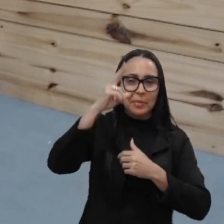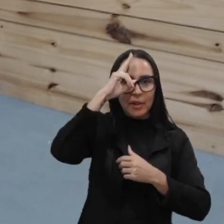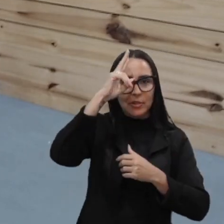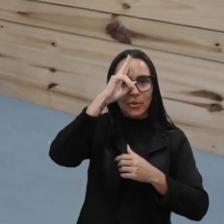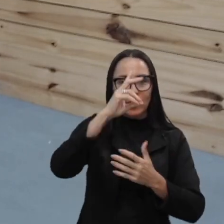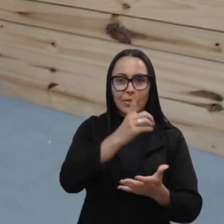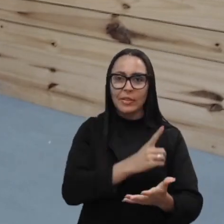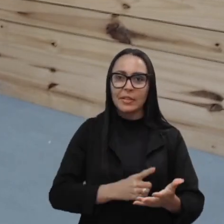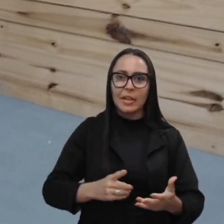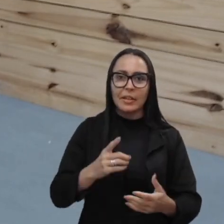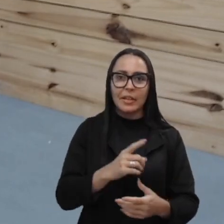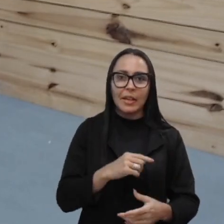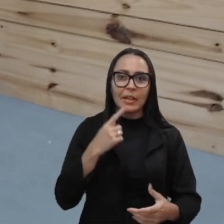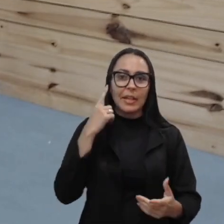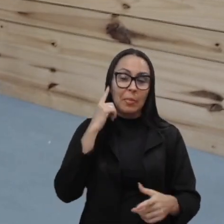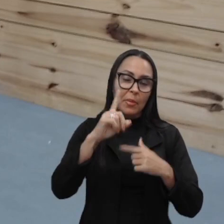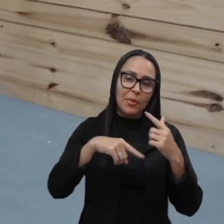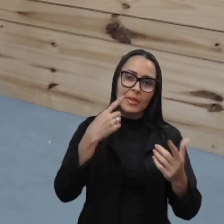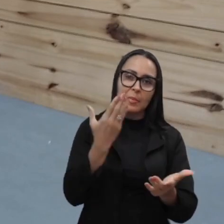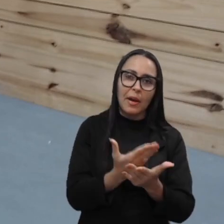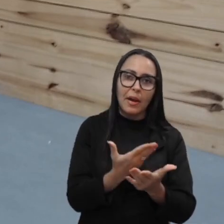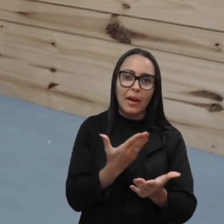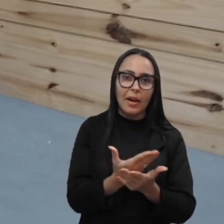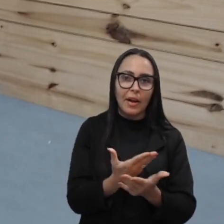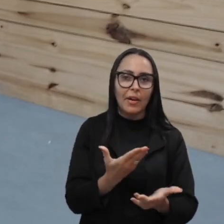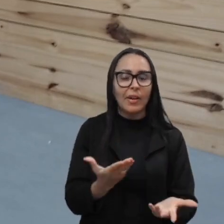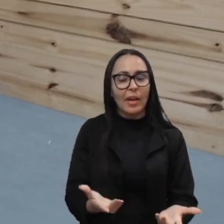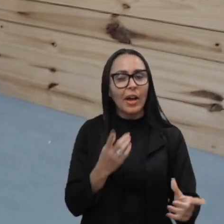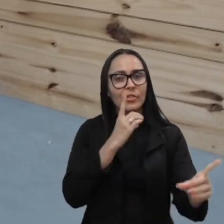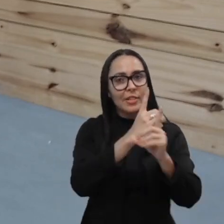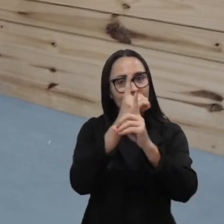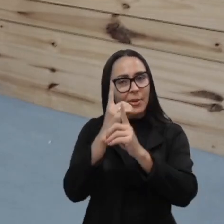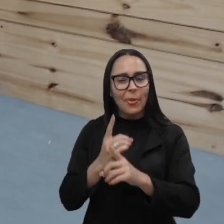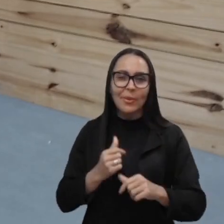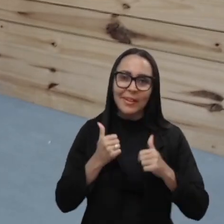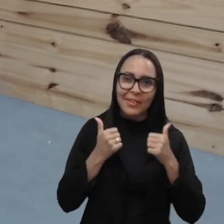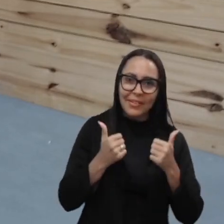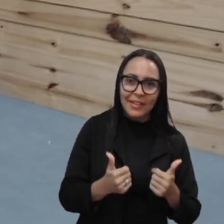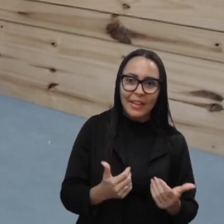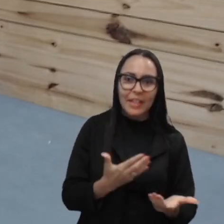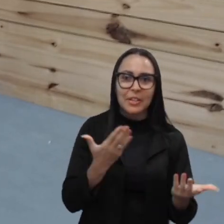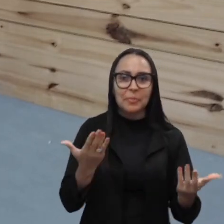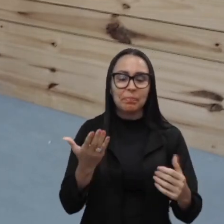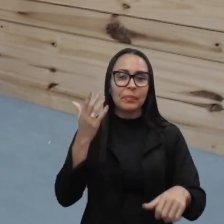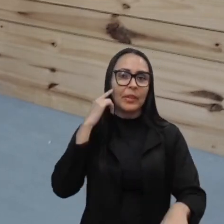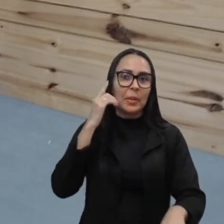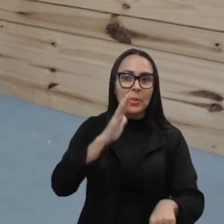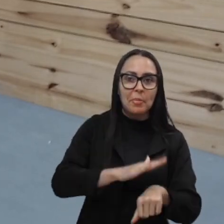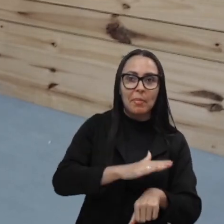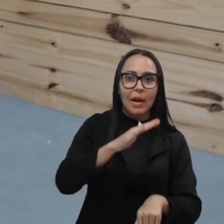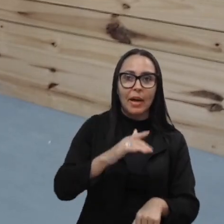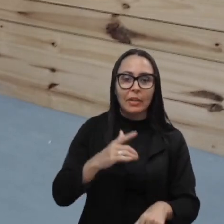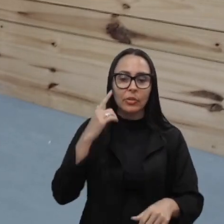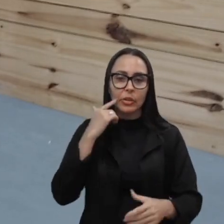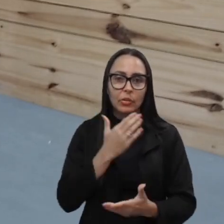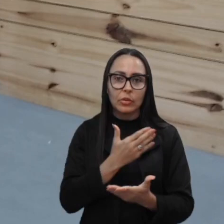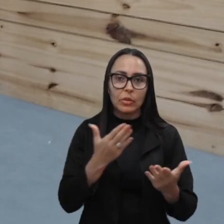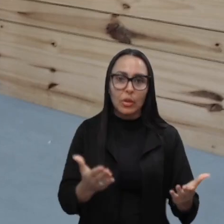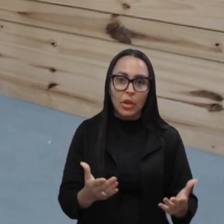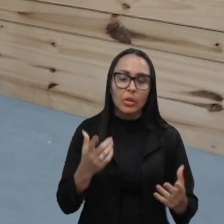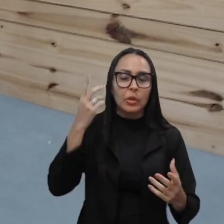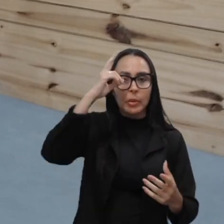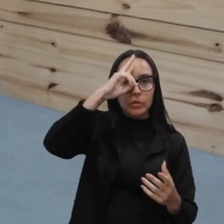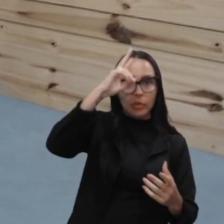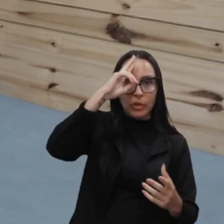design. A gente se vê nas nossas próximas disciplinas, nas nossas próximas aulas, né, com mais conteúdo sobre história do